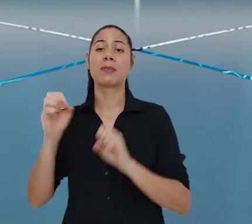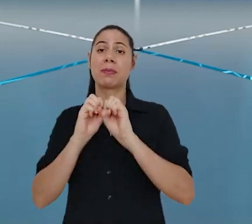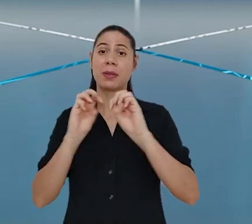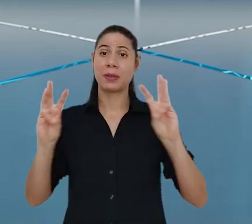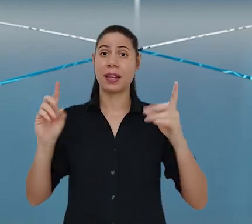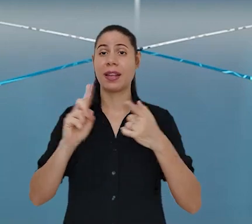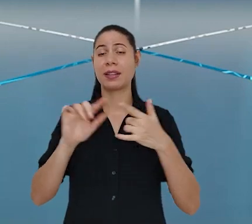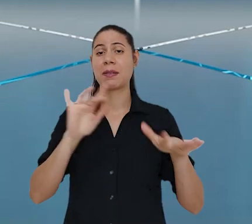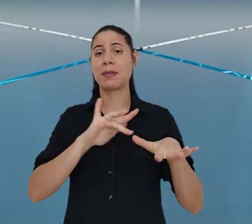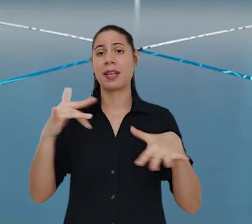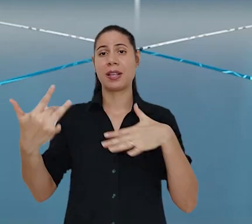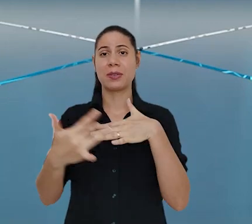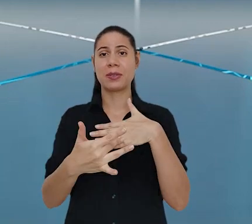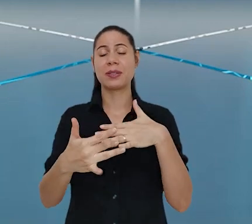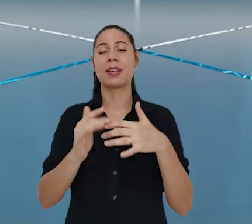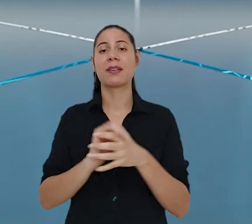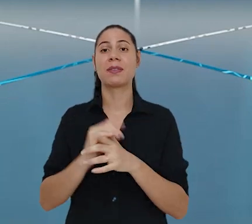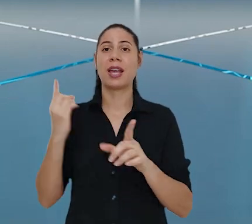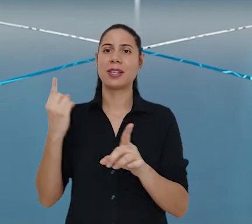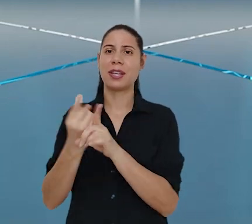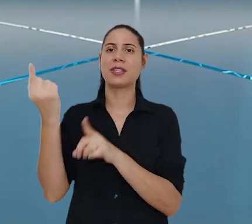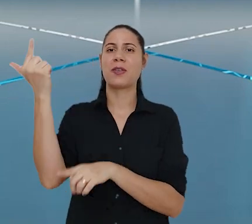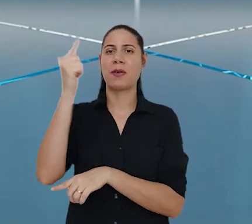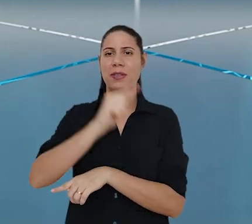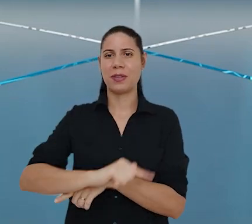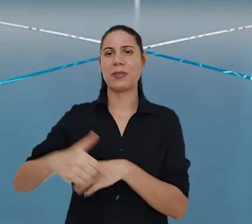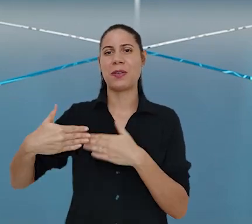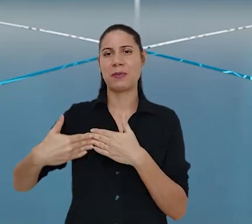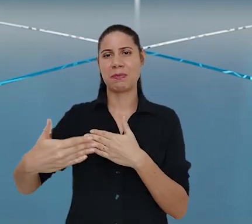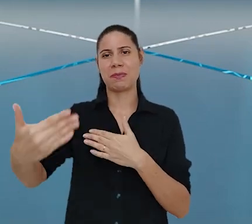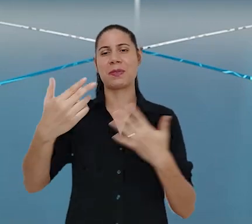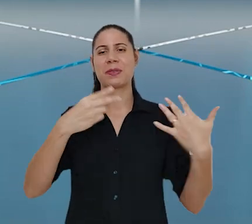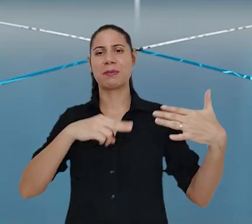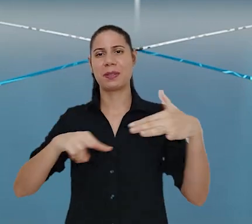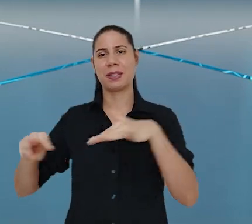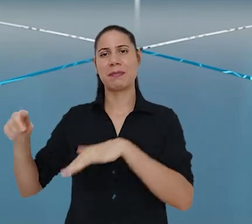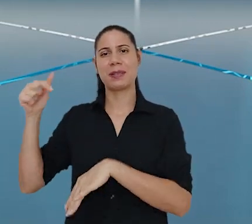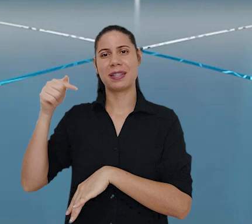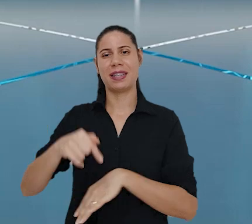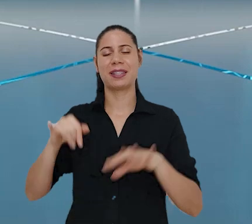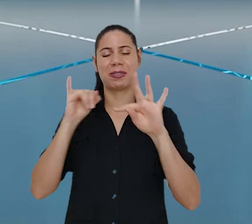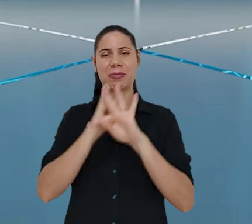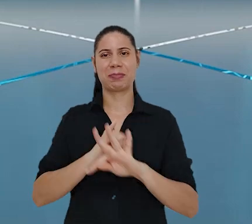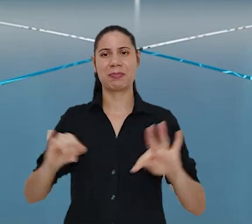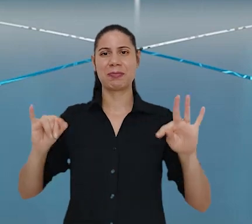e pelas redes sociais. E a gente se encontra de novo na próxima semana,